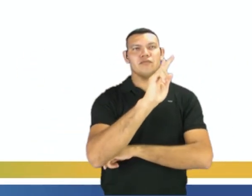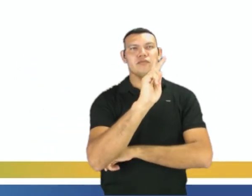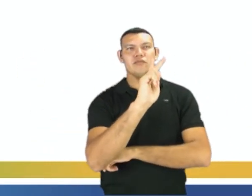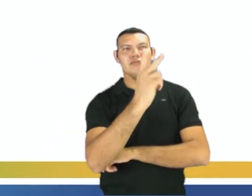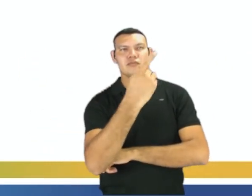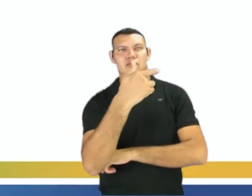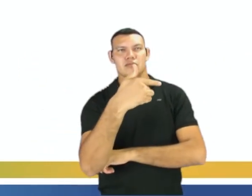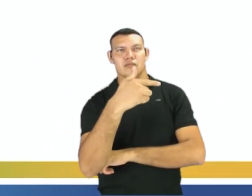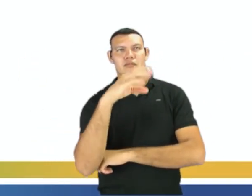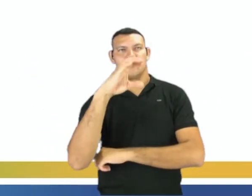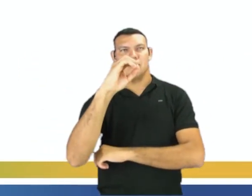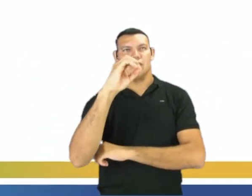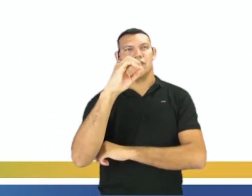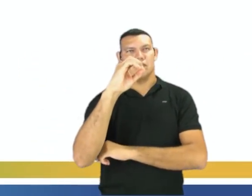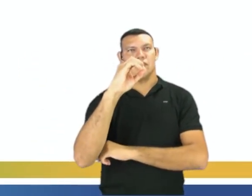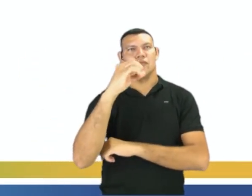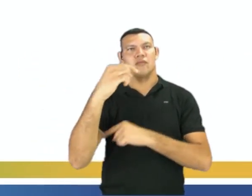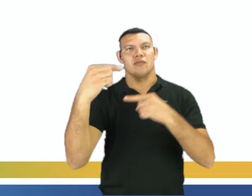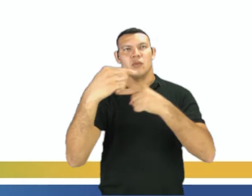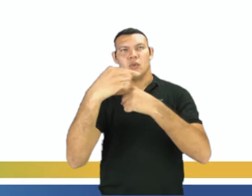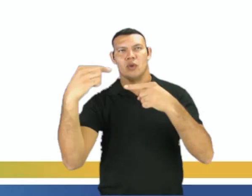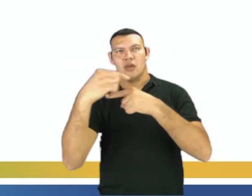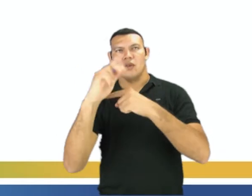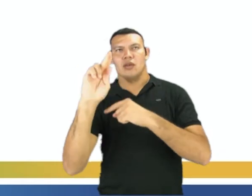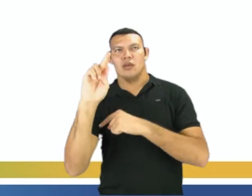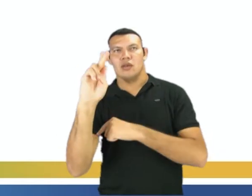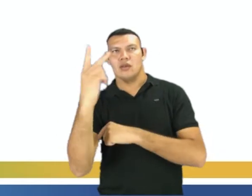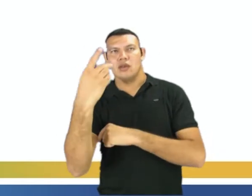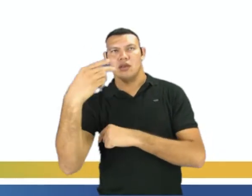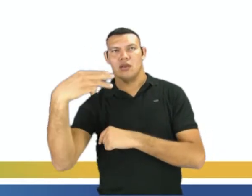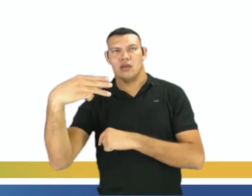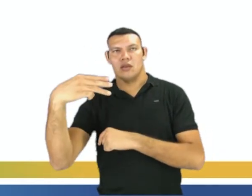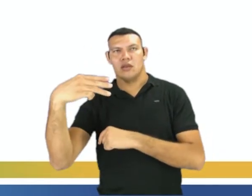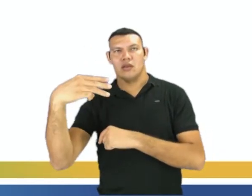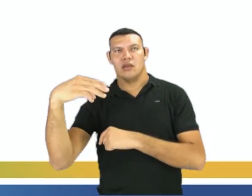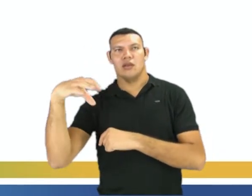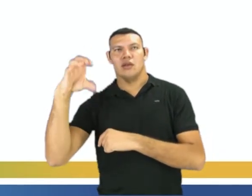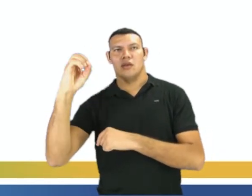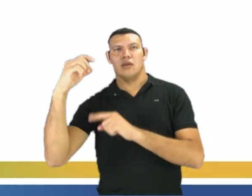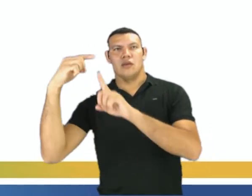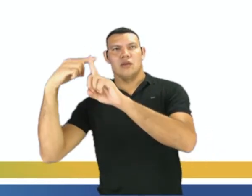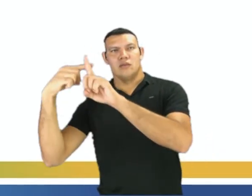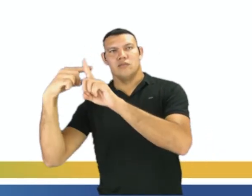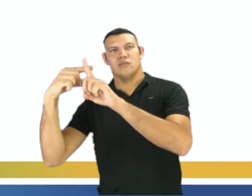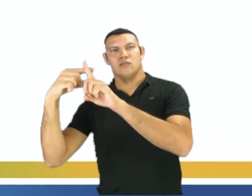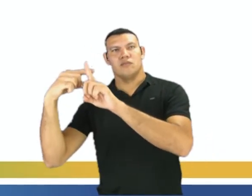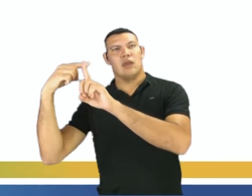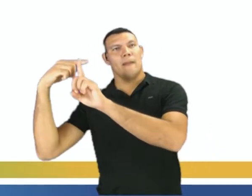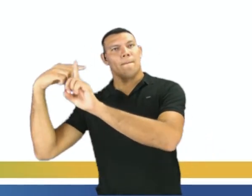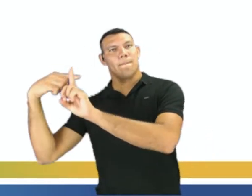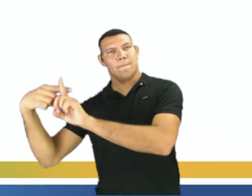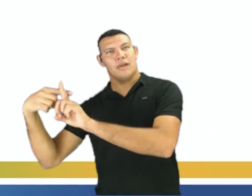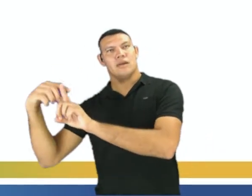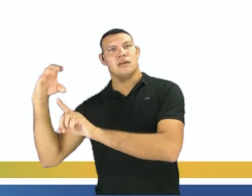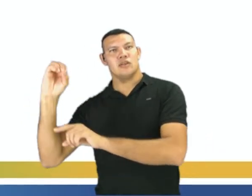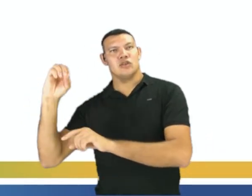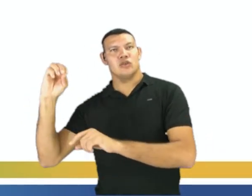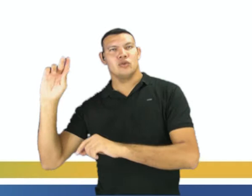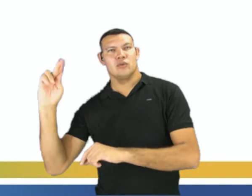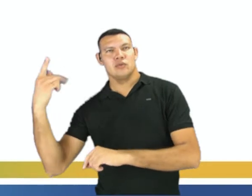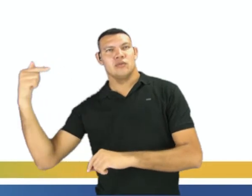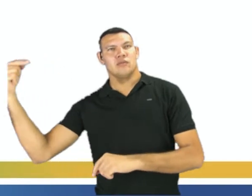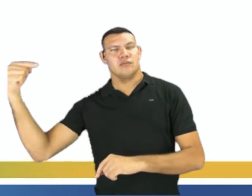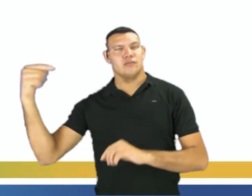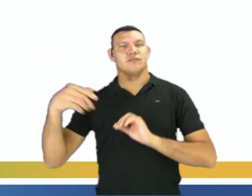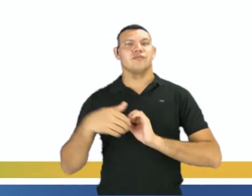os íons H+, e íons OH-. Então, o que a gente pode aqui? Ou simplesmente nós temos aqui,